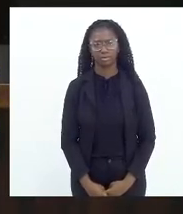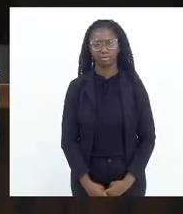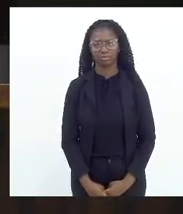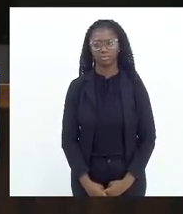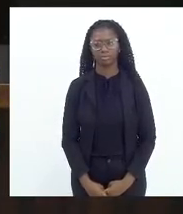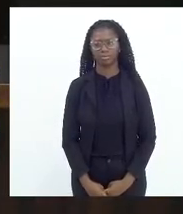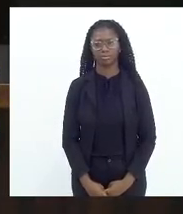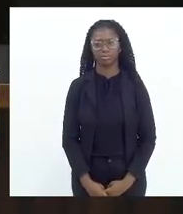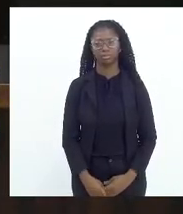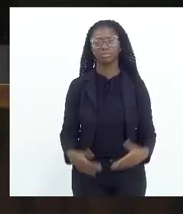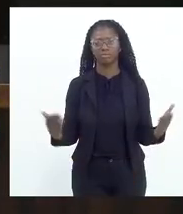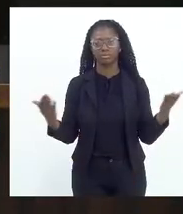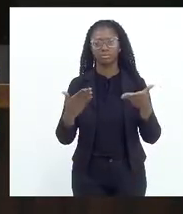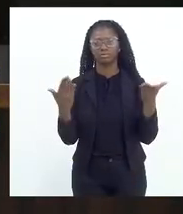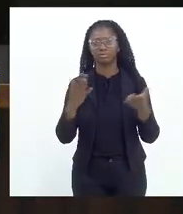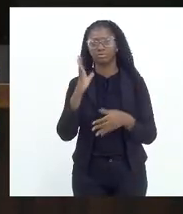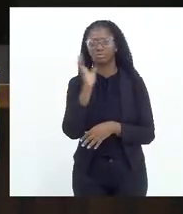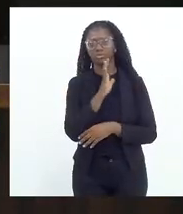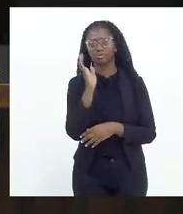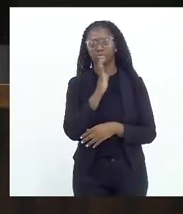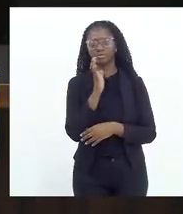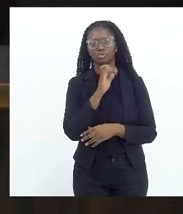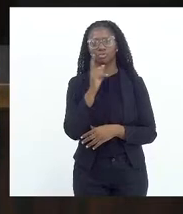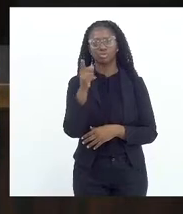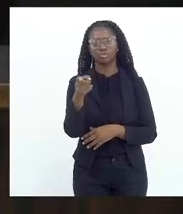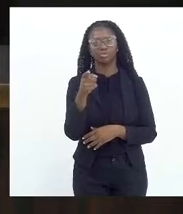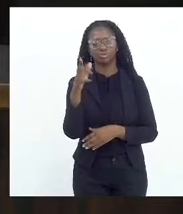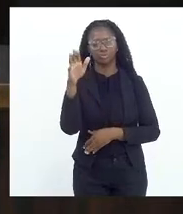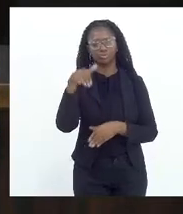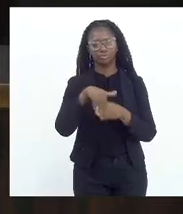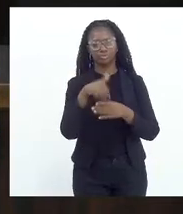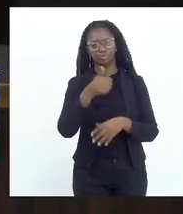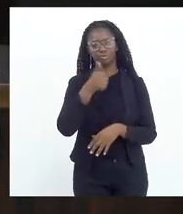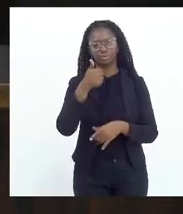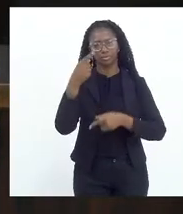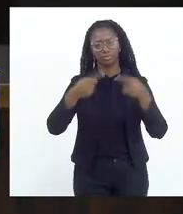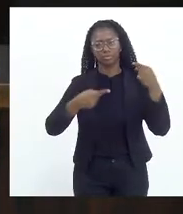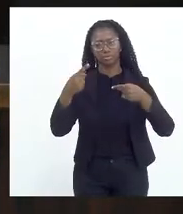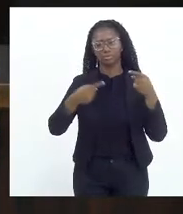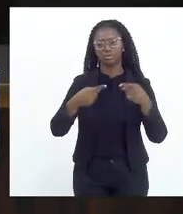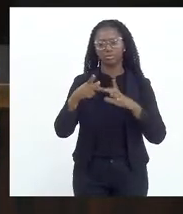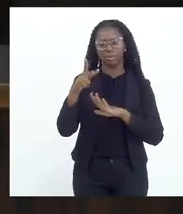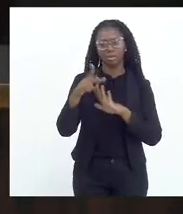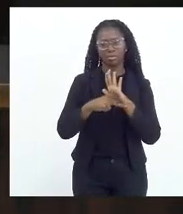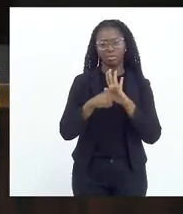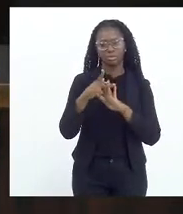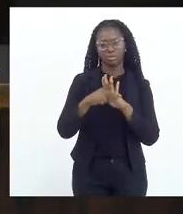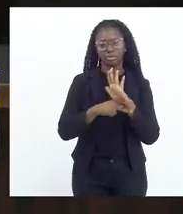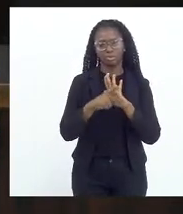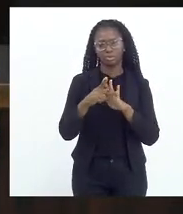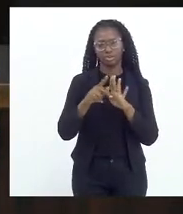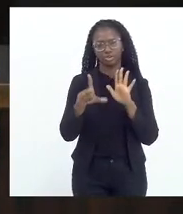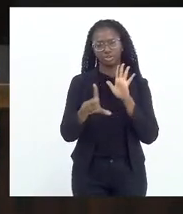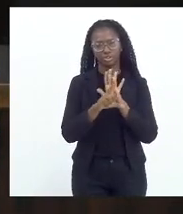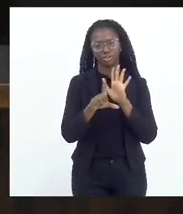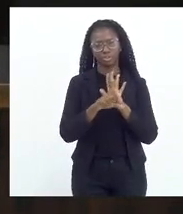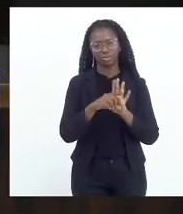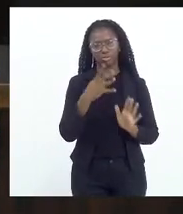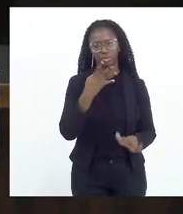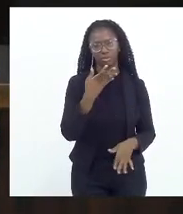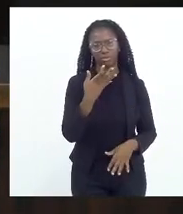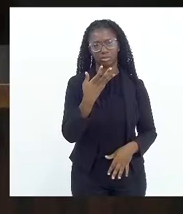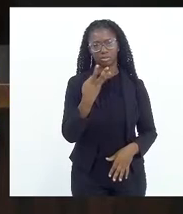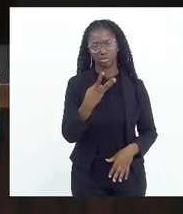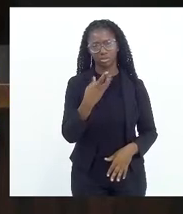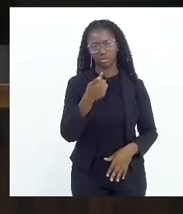Em tramitação ordinária, em votação, em primeira discussão. Projeto de lei 4375, de autoria do